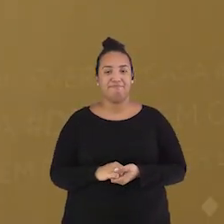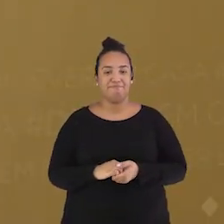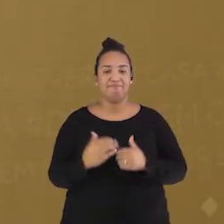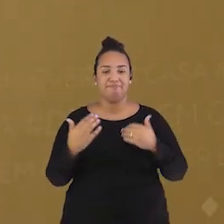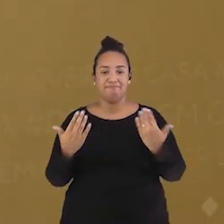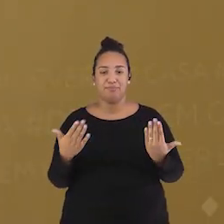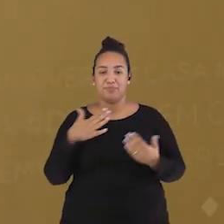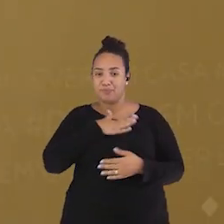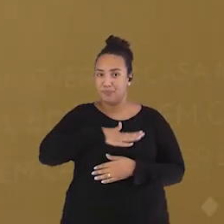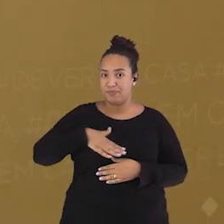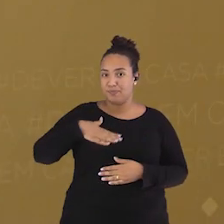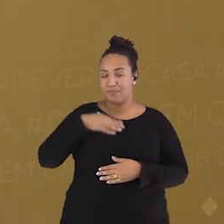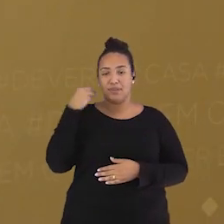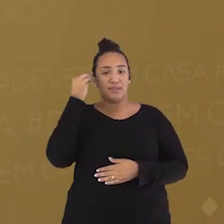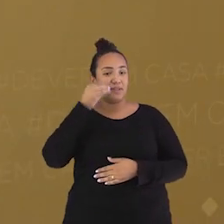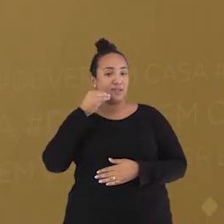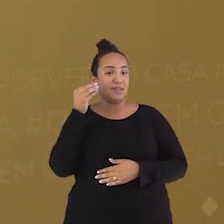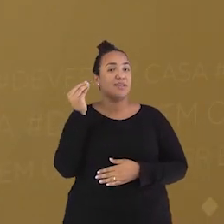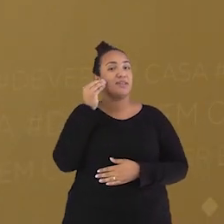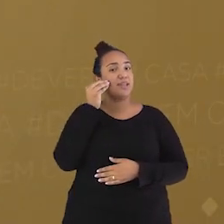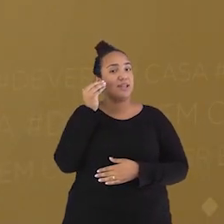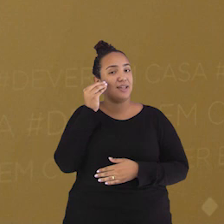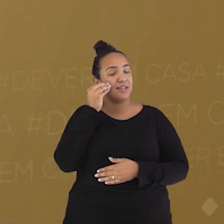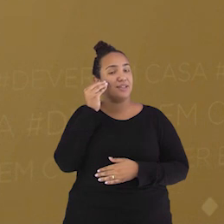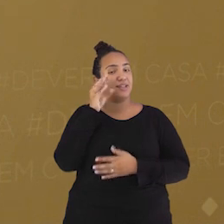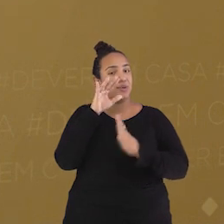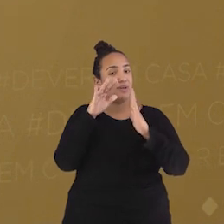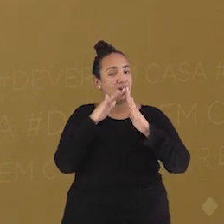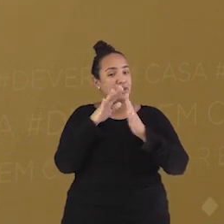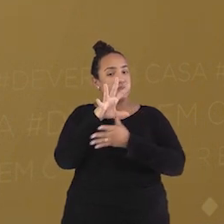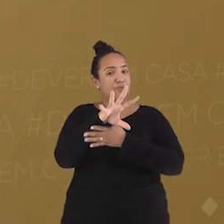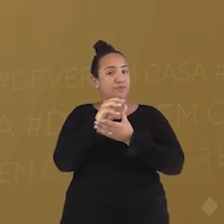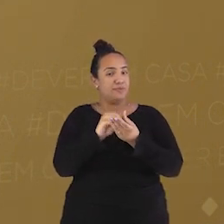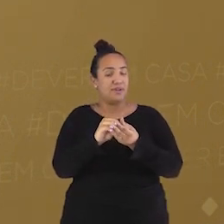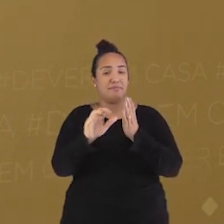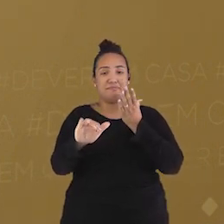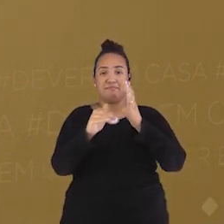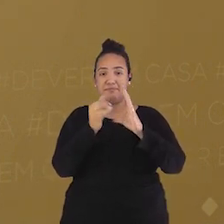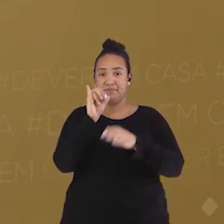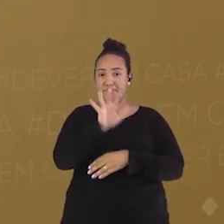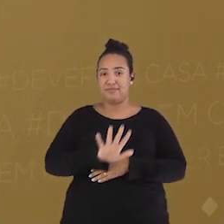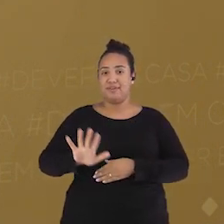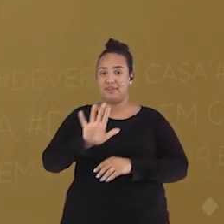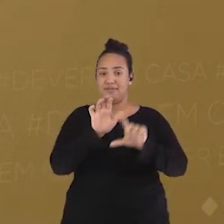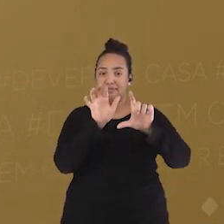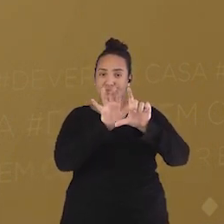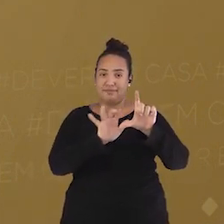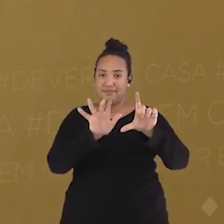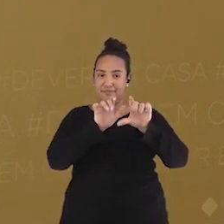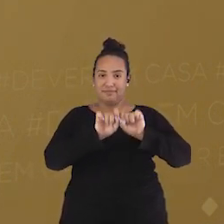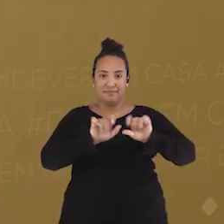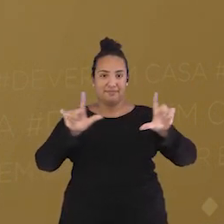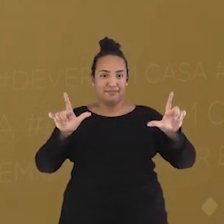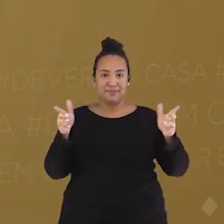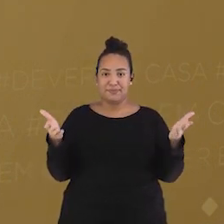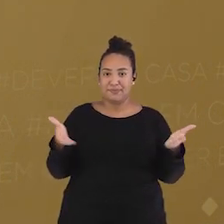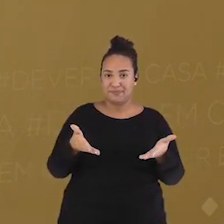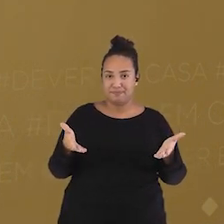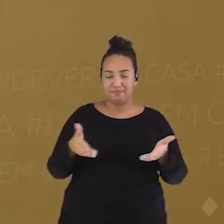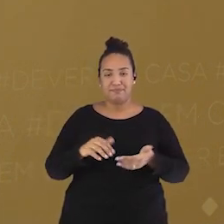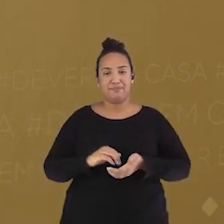Gostou do experimento? Tente fazer aí e nos envie a imagem pelo QR Code que aparece em sua